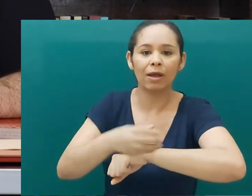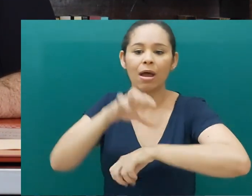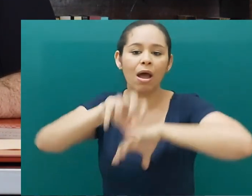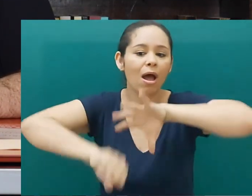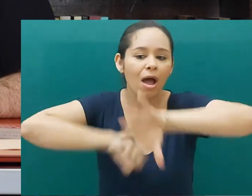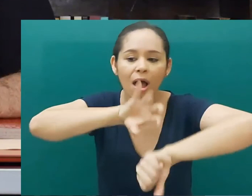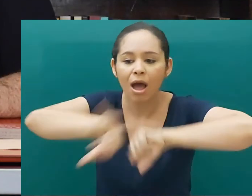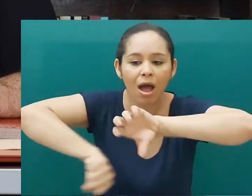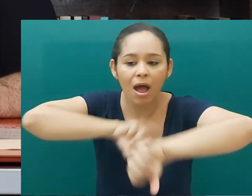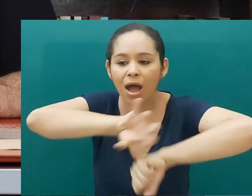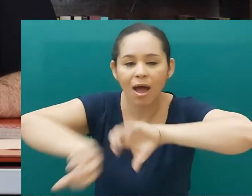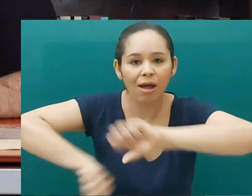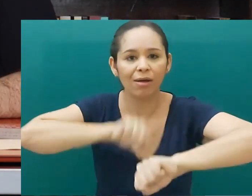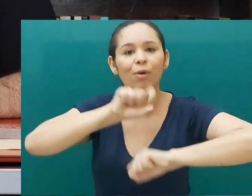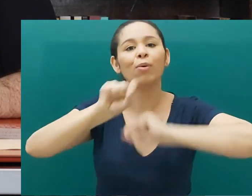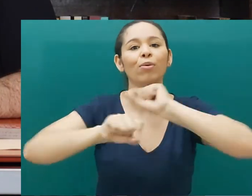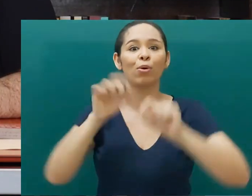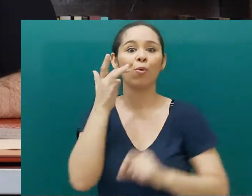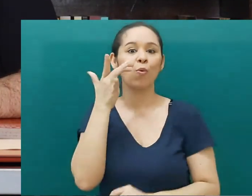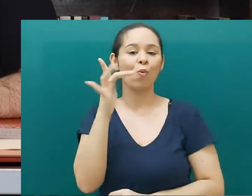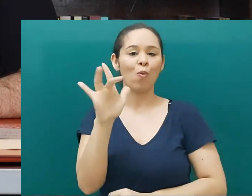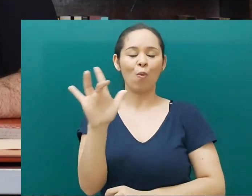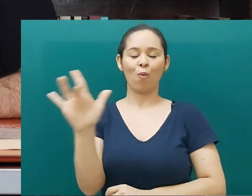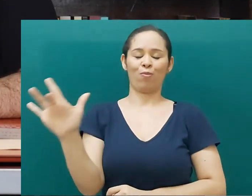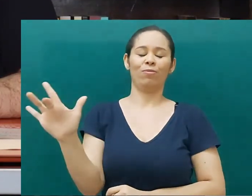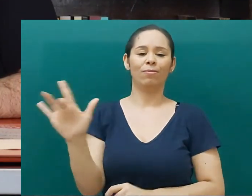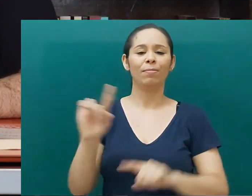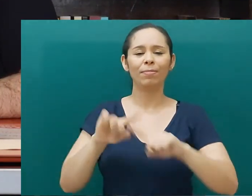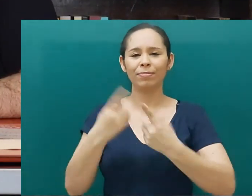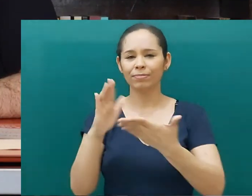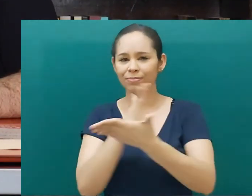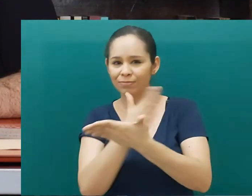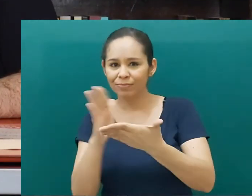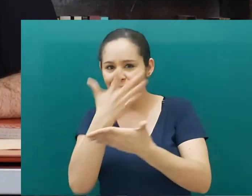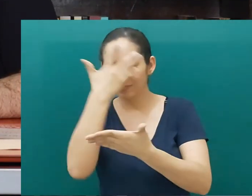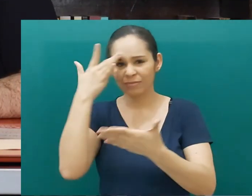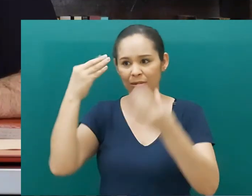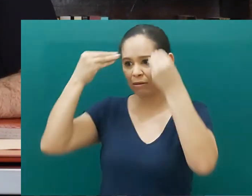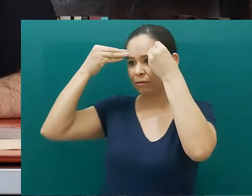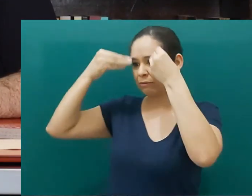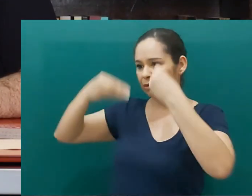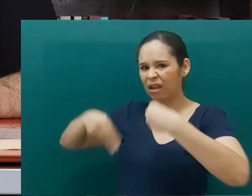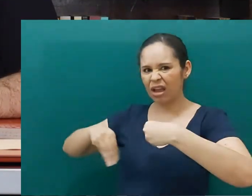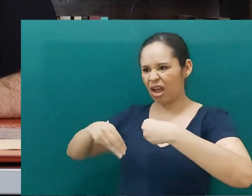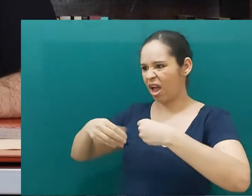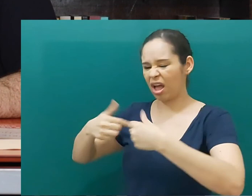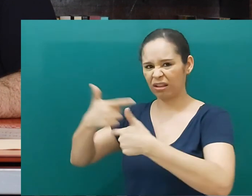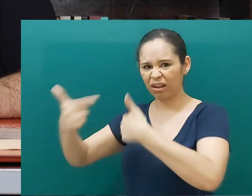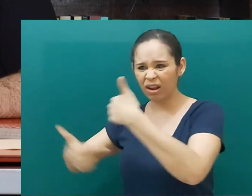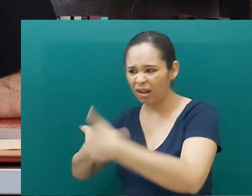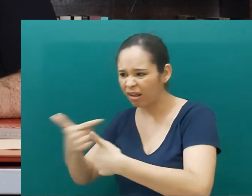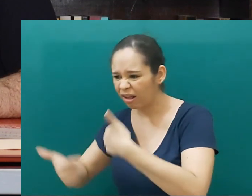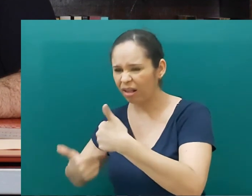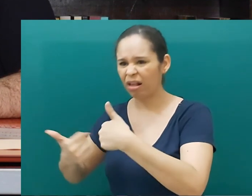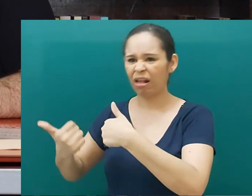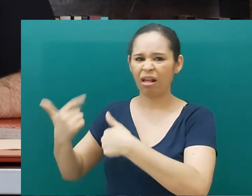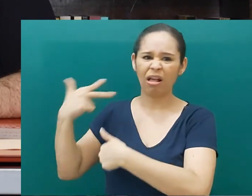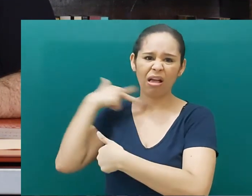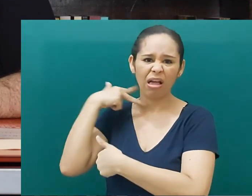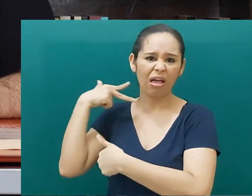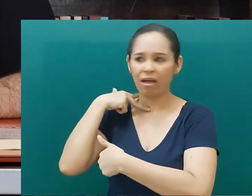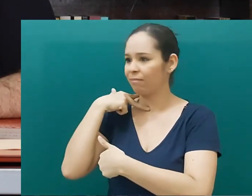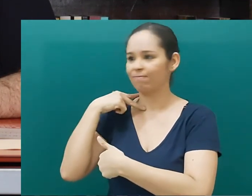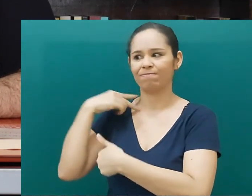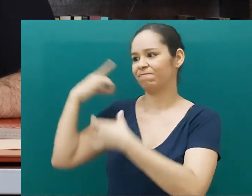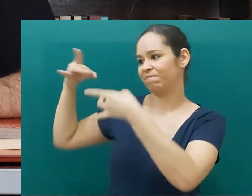a região da Guiana Francesa, o Eldorado. Muitos comerciantes deixaram de fazer qualquer outro tipo de atividade em busca